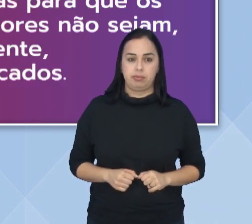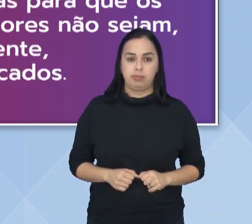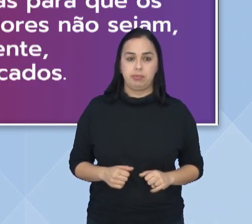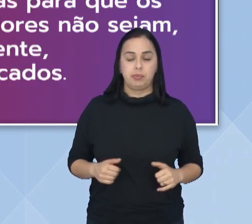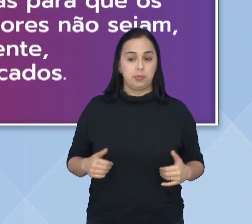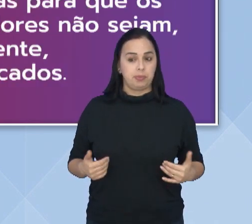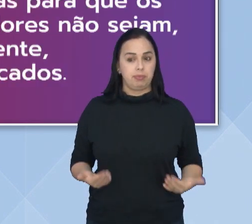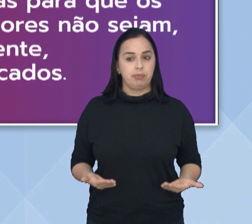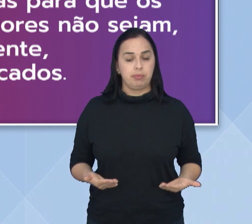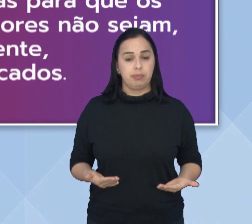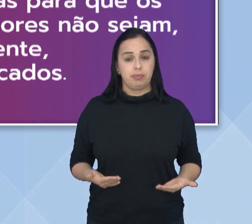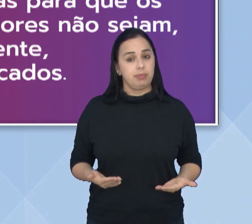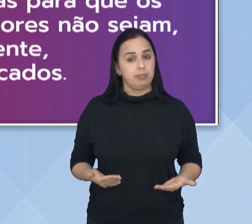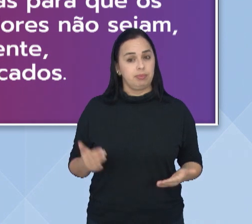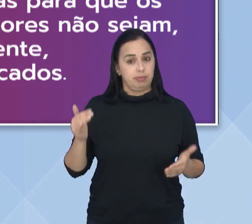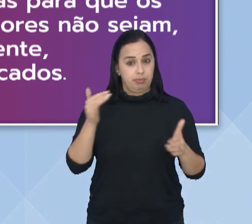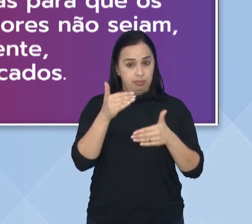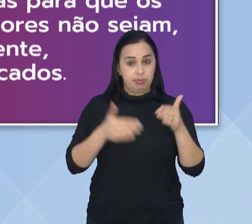Bom,